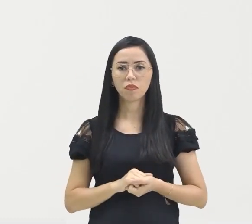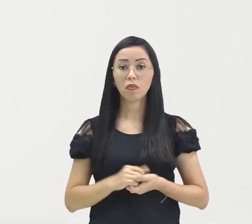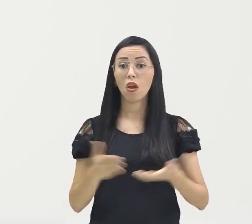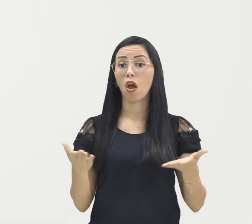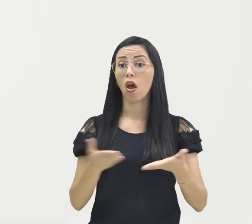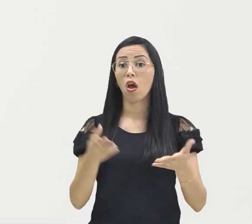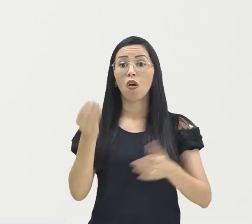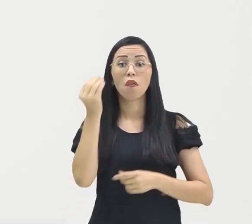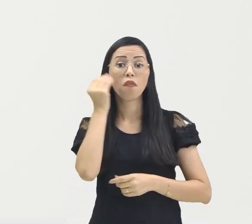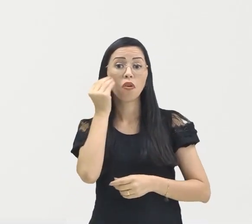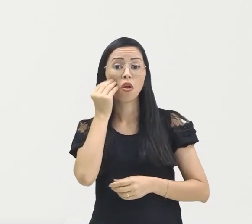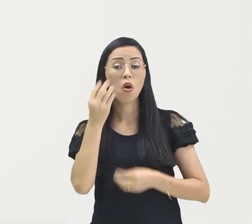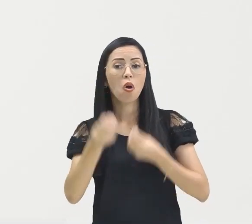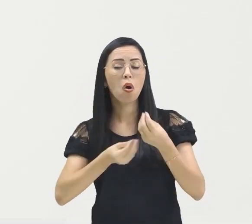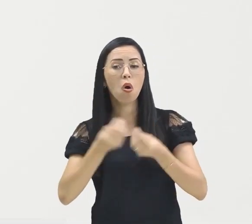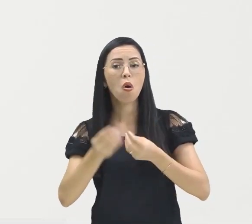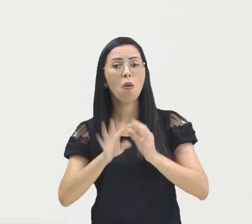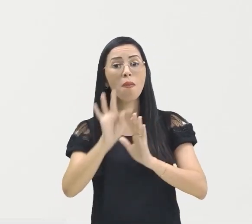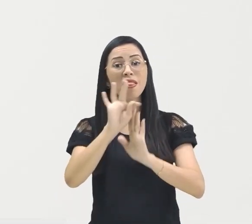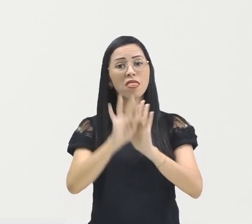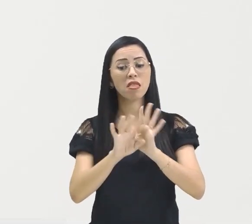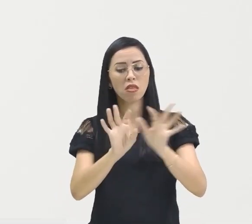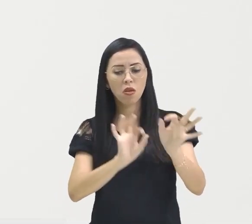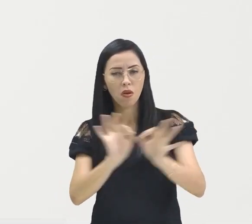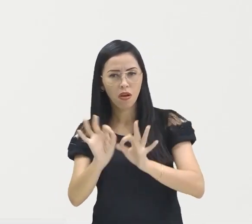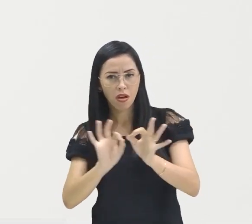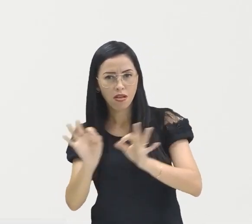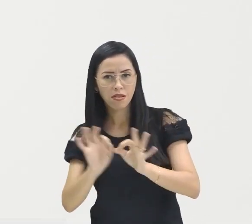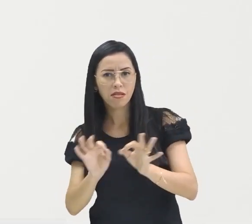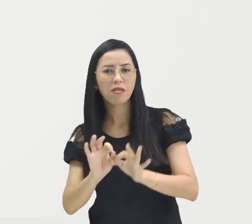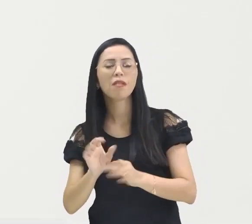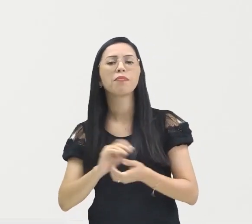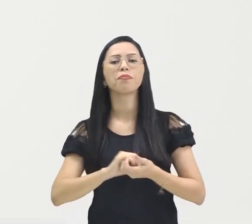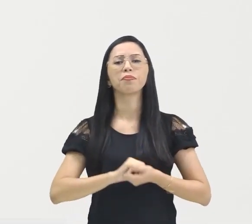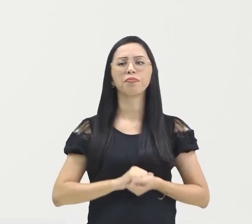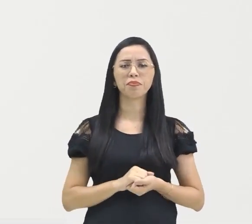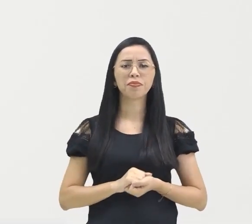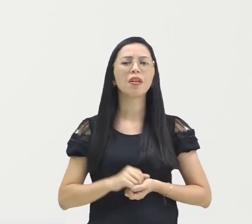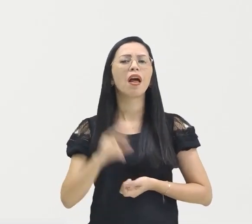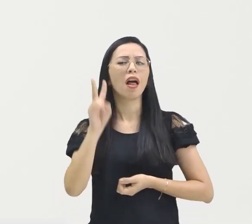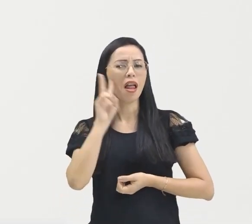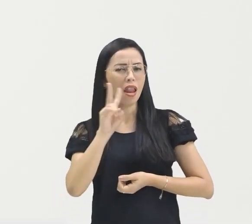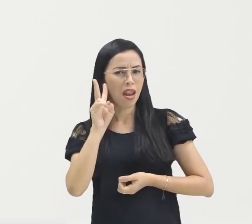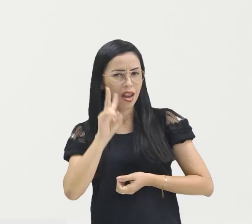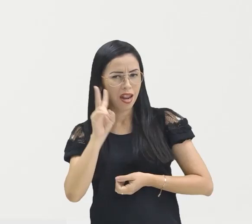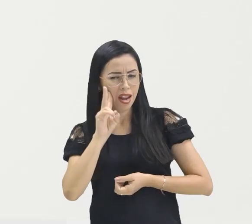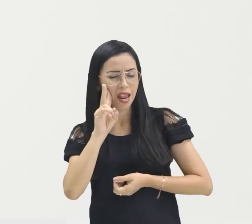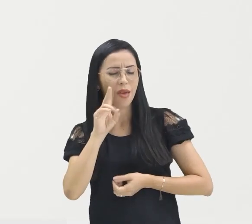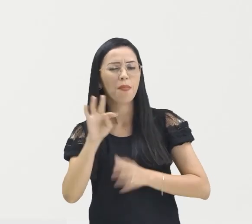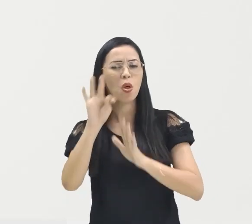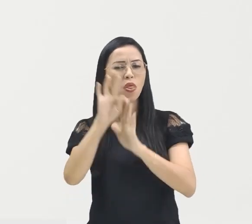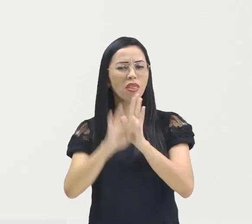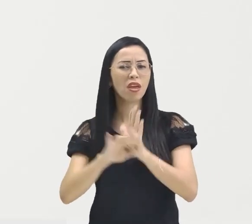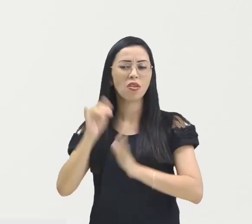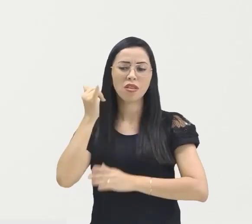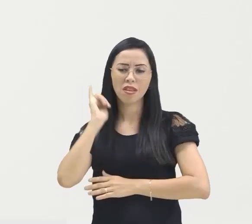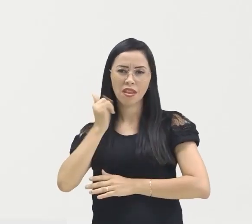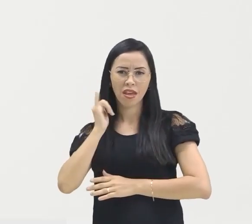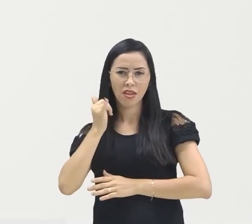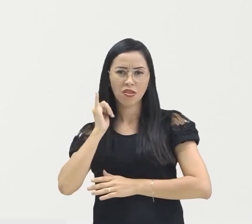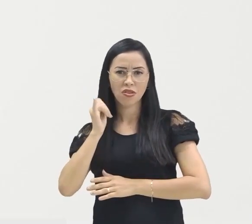Agora veremos como esse texto pode vir organizado. Lembra que eu fiz com a mesma situação que eu fiz no texto narrativo, eu vou fazer no texto